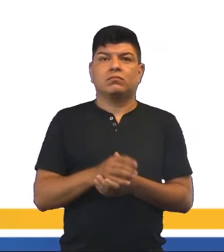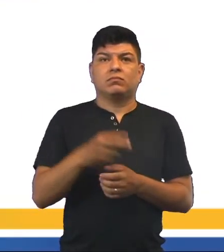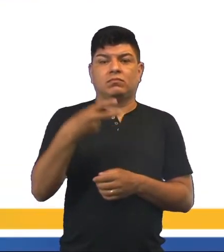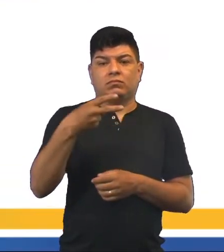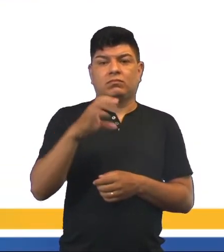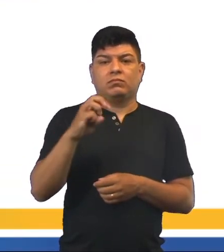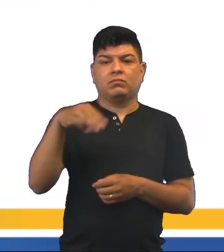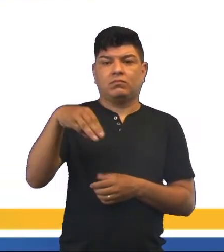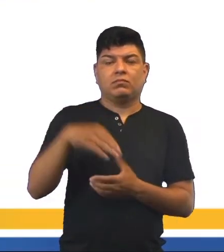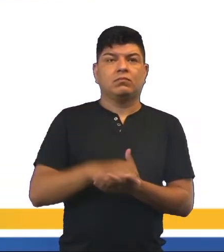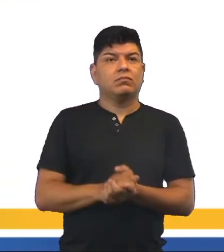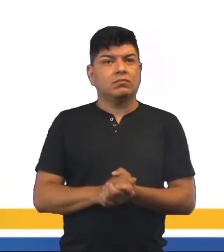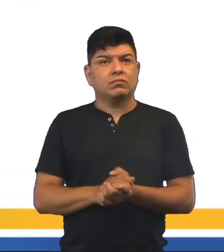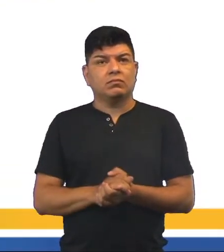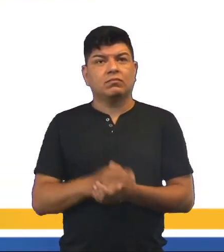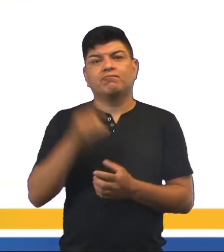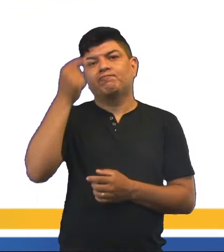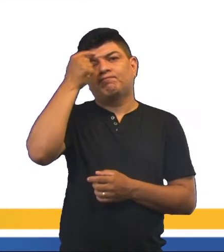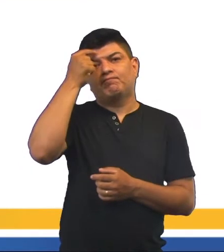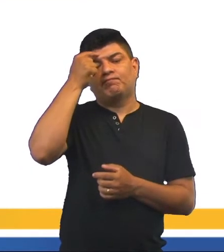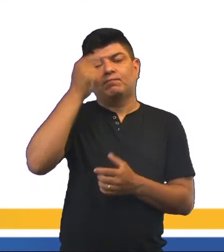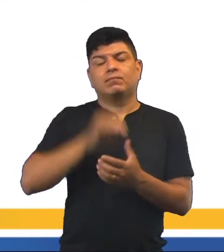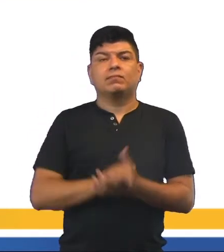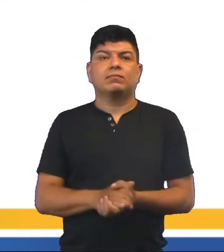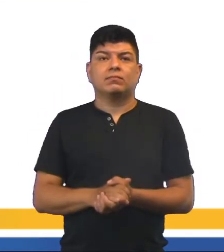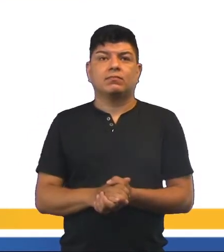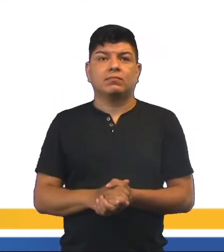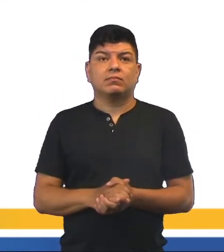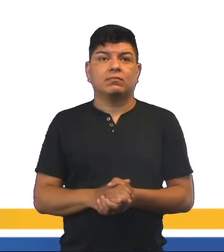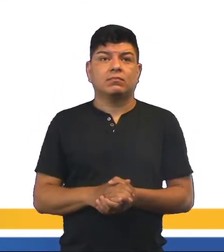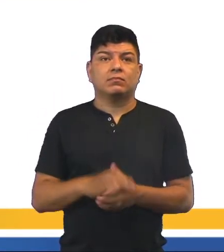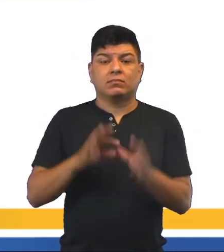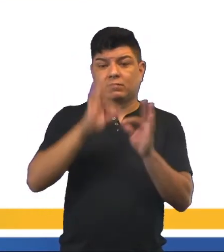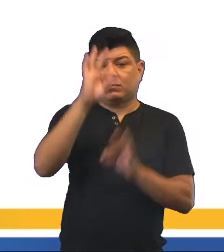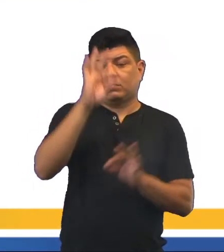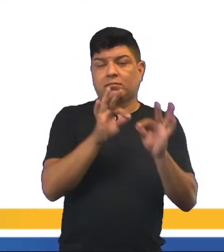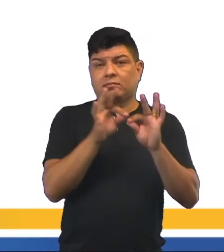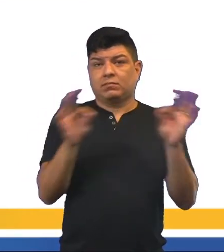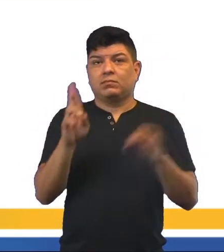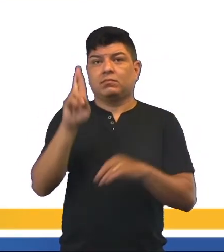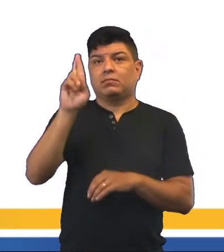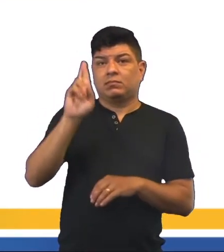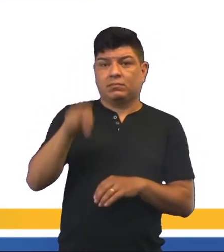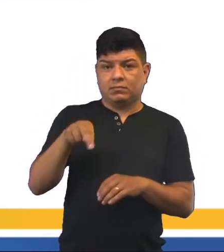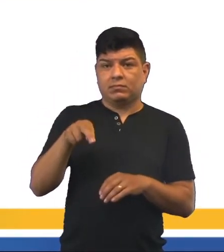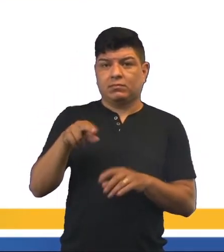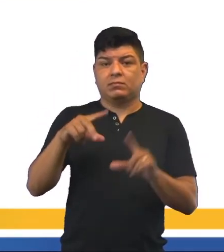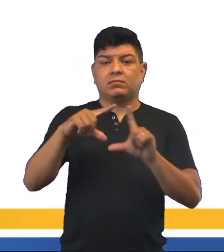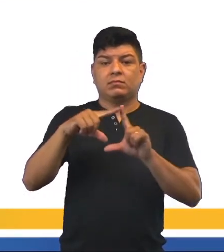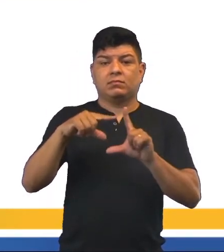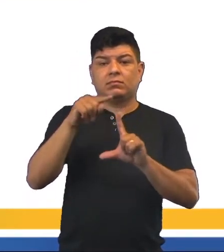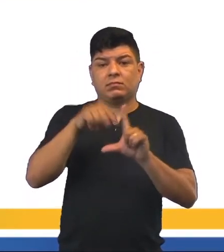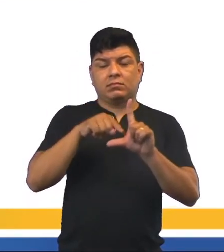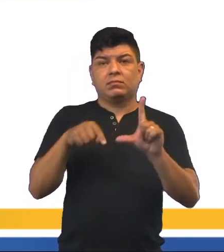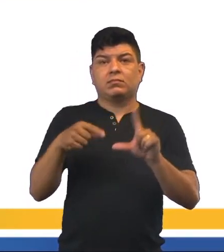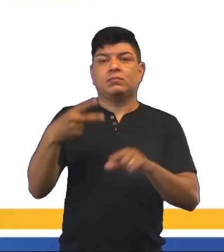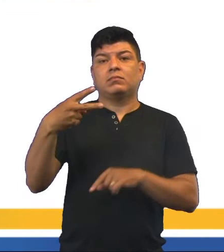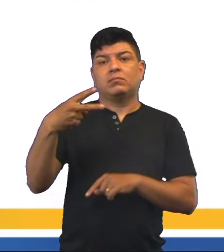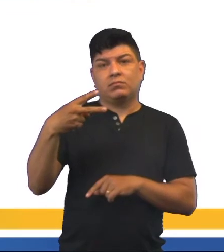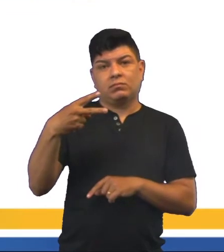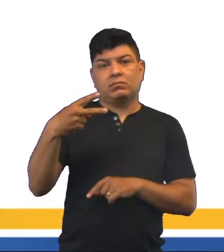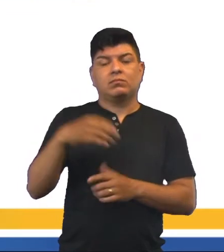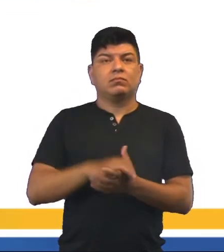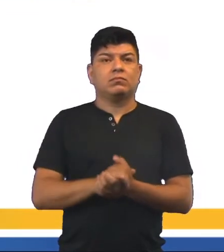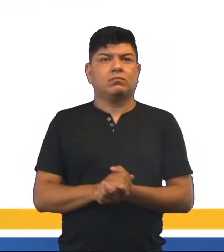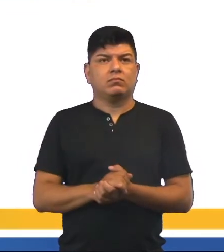centímetros, grave isso. Pensando nisso, quanto mede a razão entre as áreas desses dois quadriláteros? E